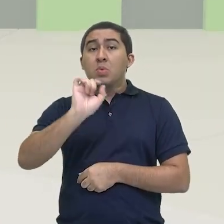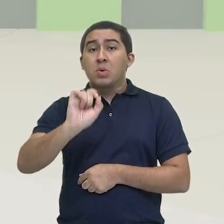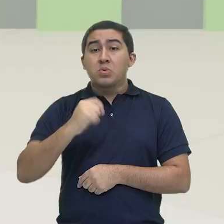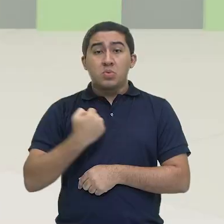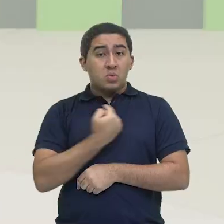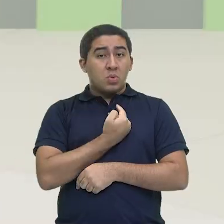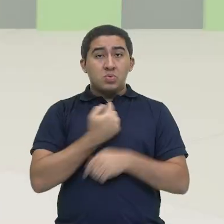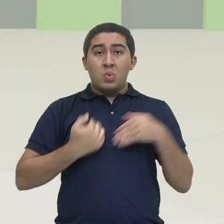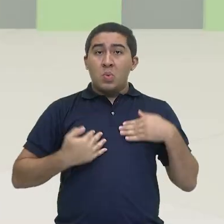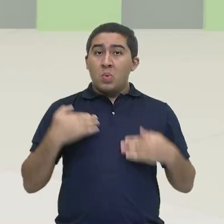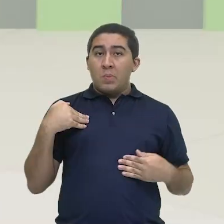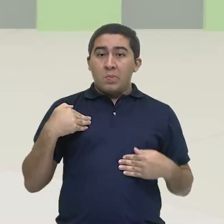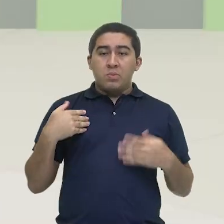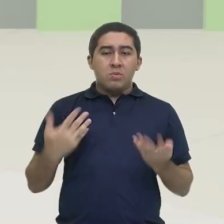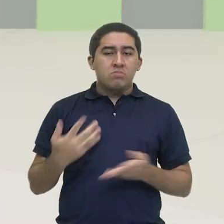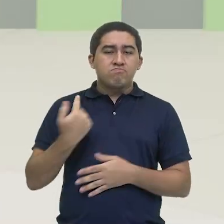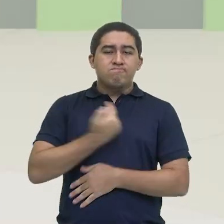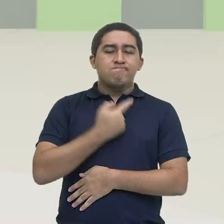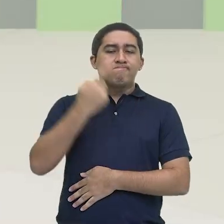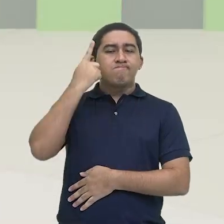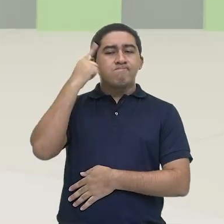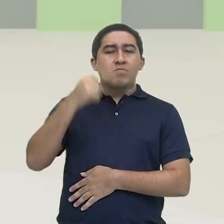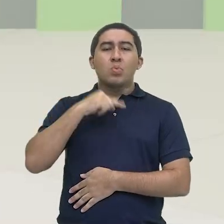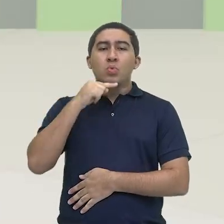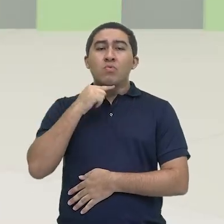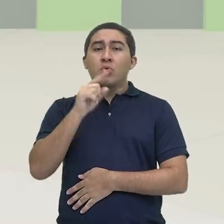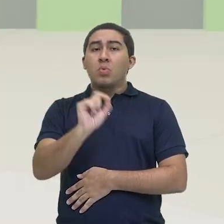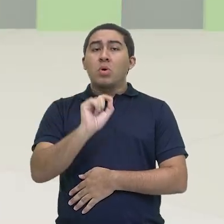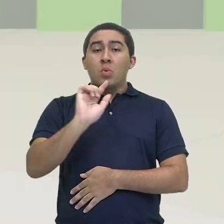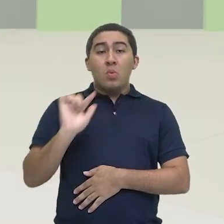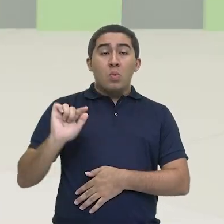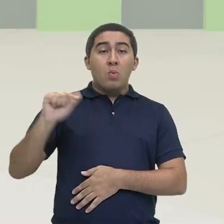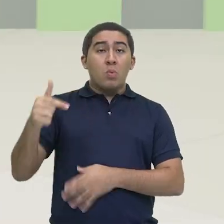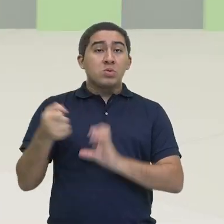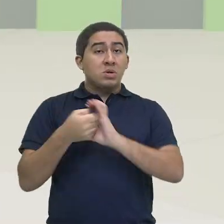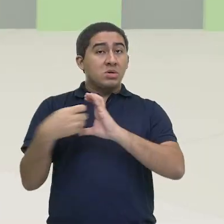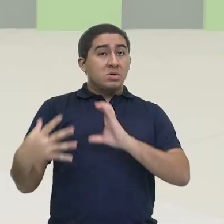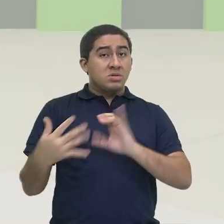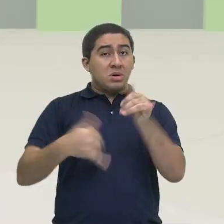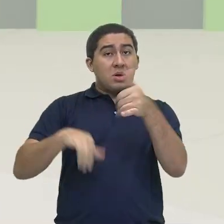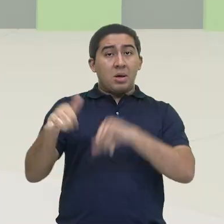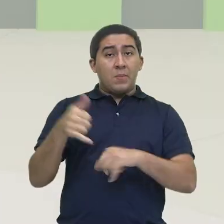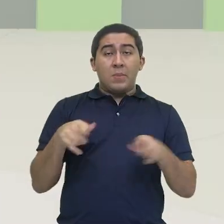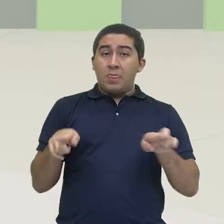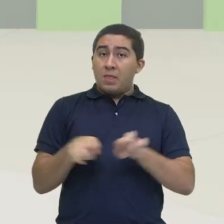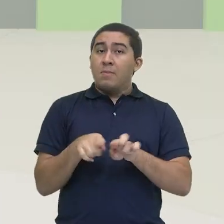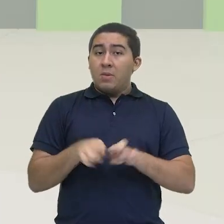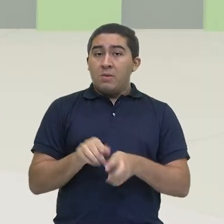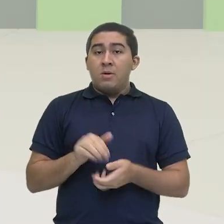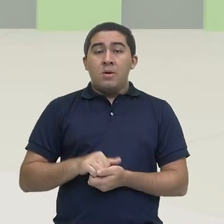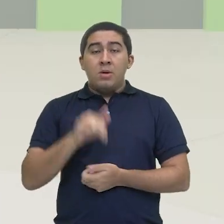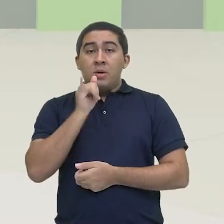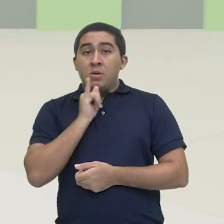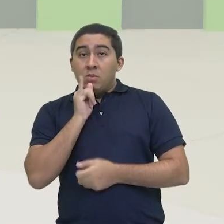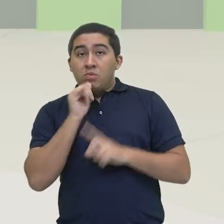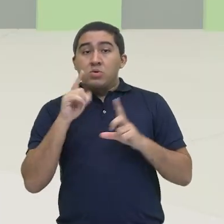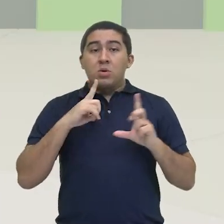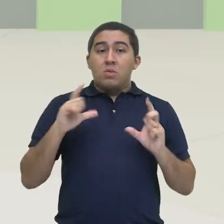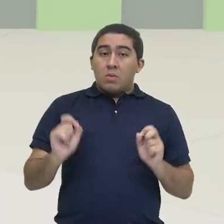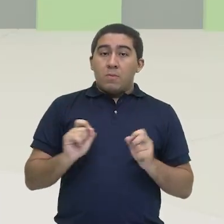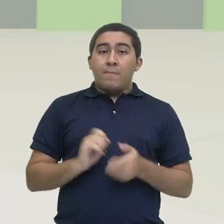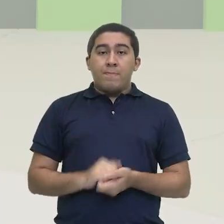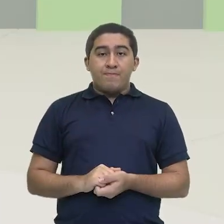do nosso corpo. Aí a gente se pergunta também sobre os outros elementos químicos, né, por exemplo, elementos